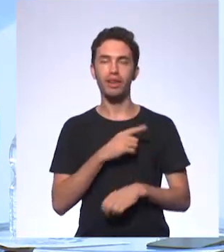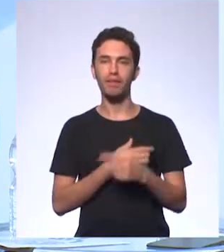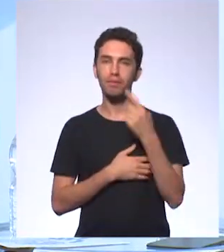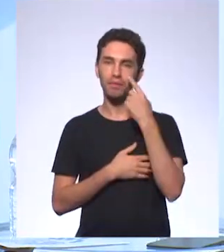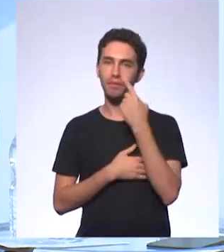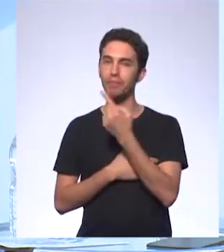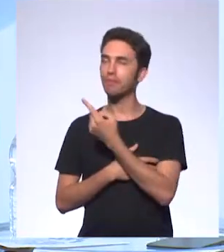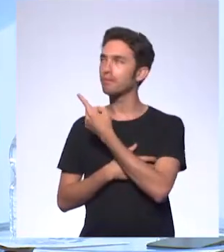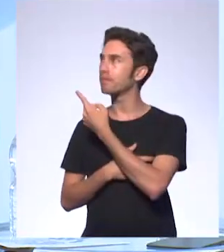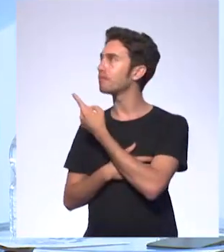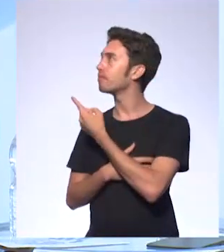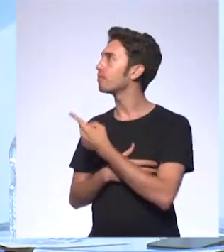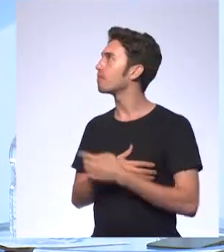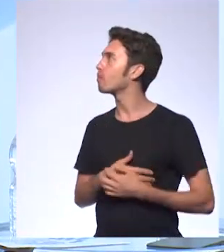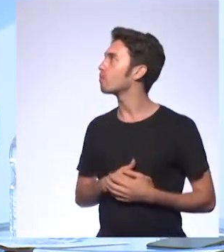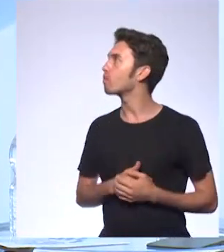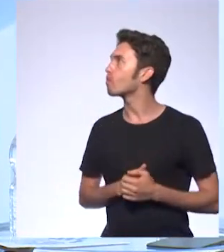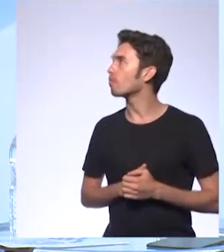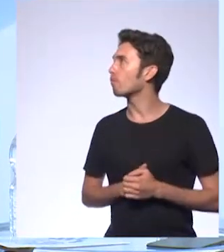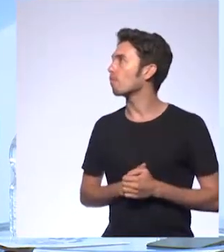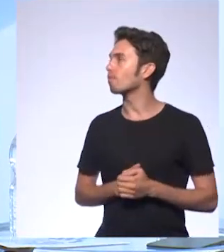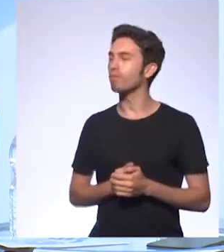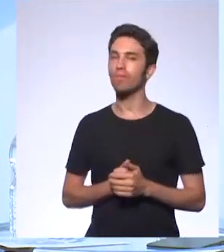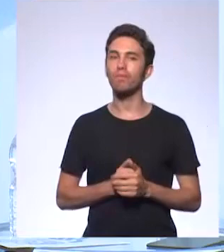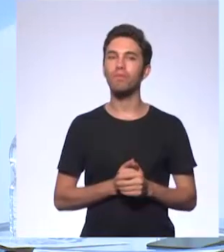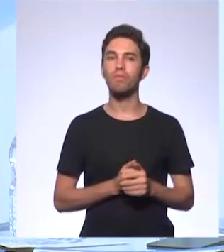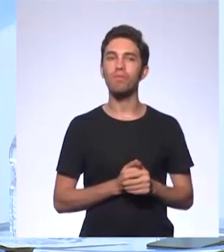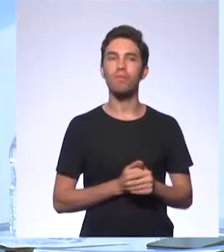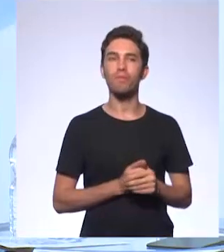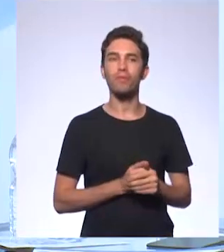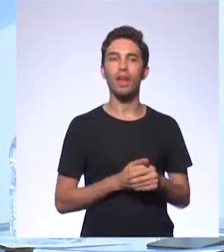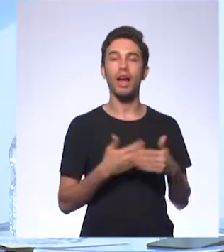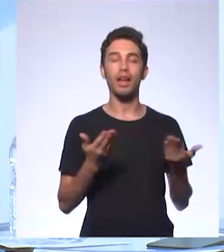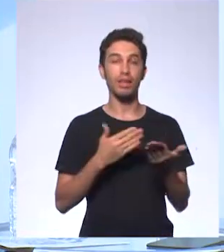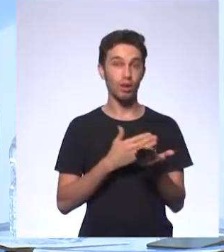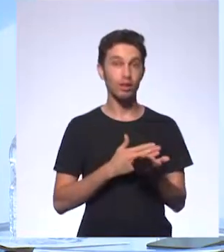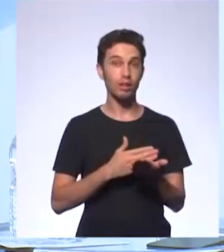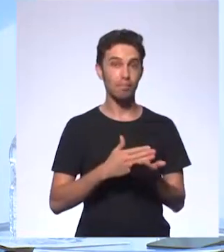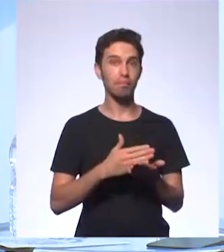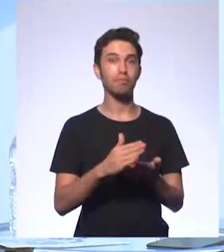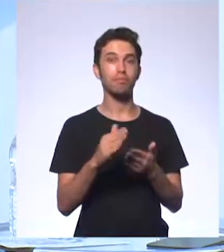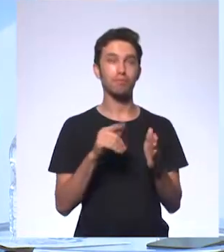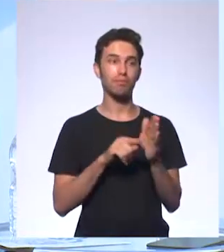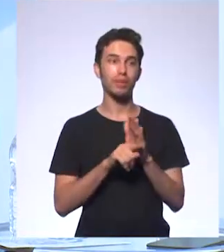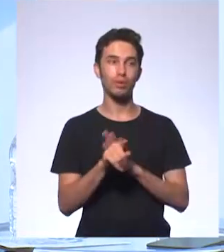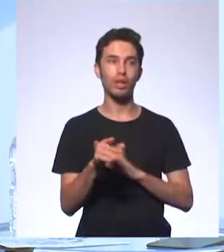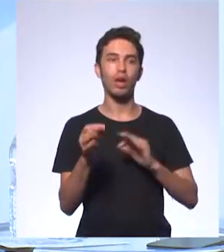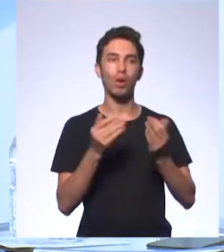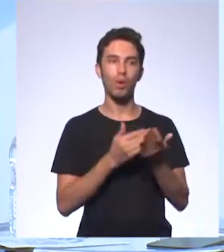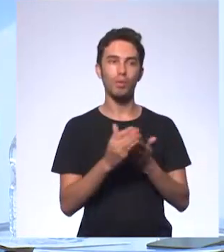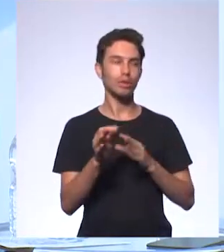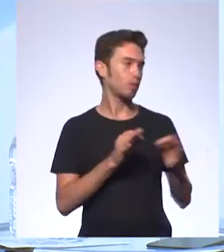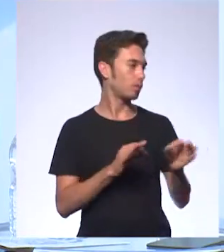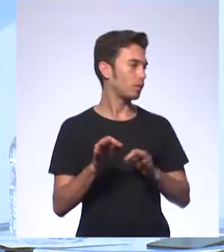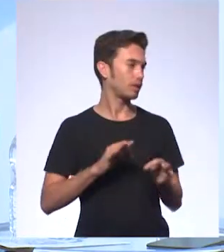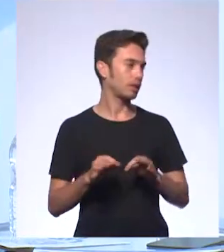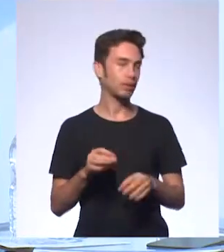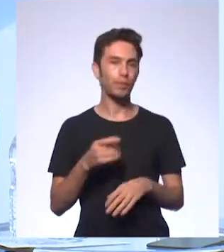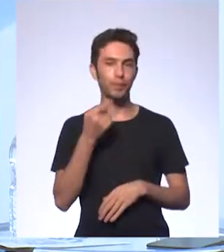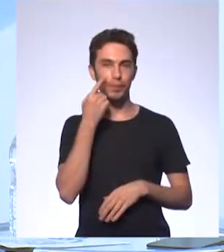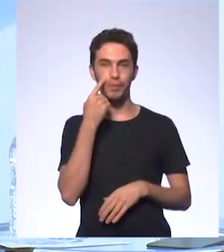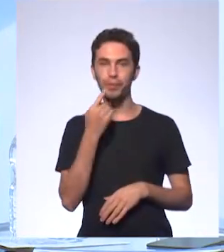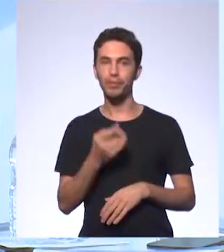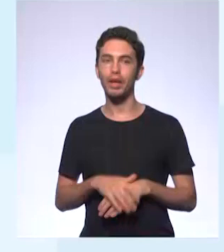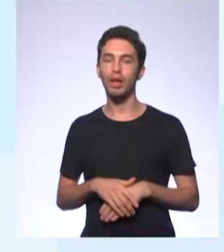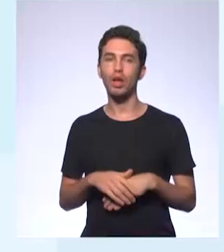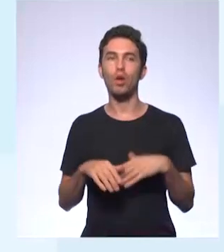pergunta? Olha que pergunta parece... Nossa, mas essa pergunta, a partir dela, a gente vai iniciar um processo aqui hoje, beleza? Então, vamos lá. Qual